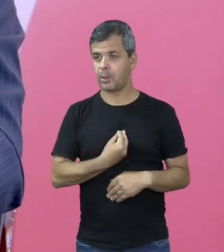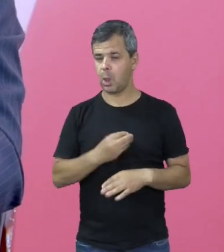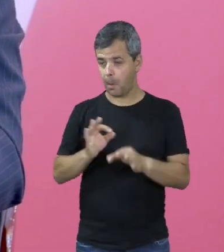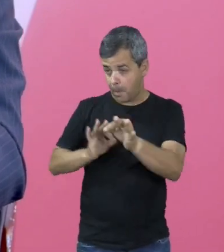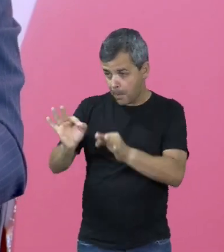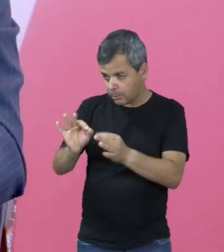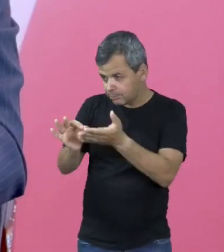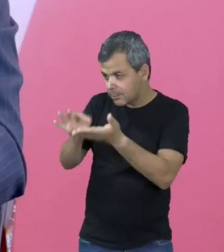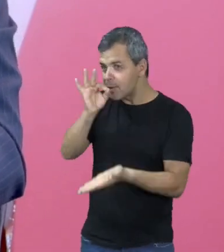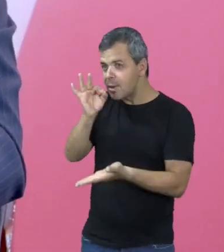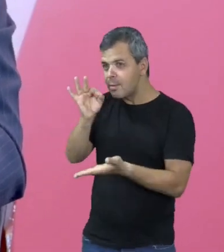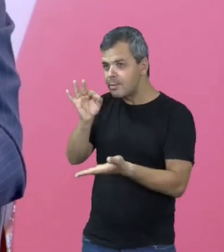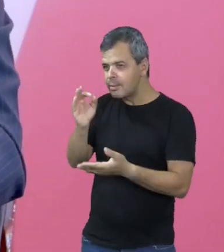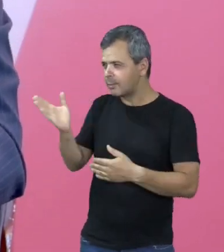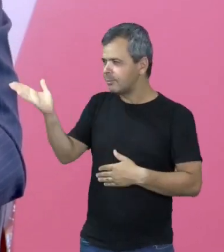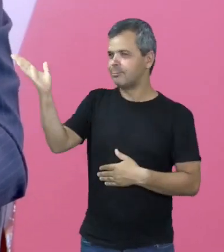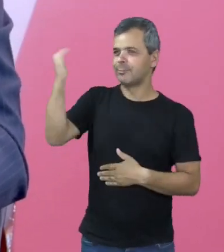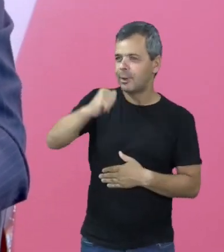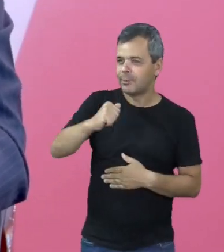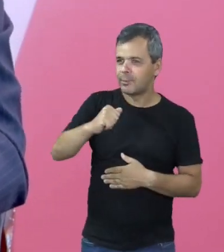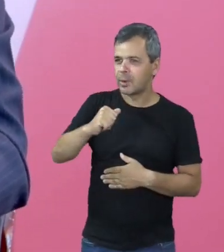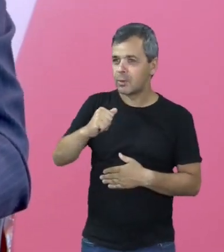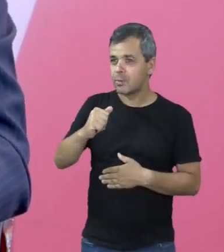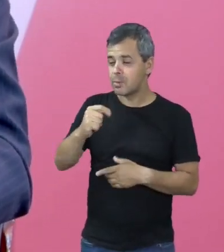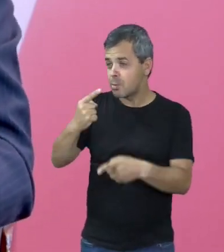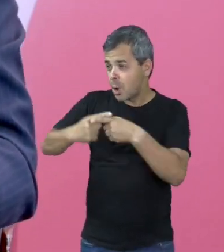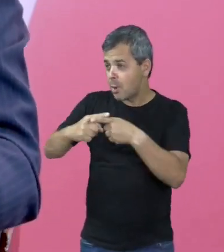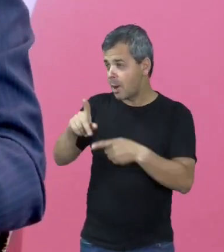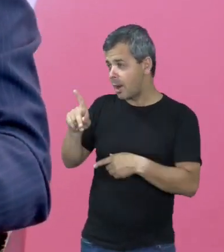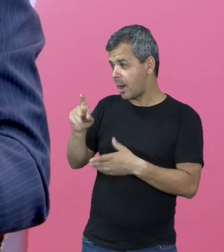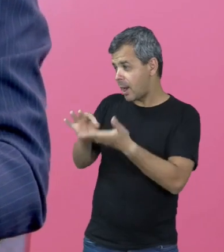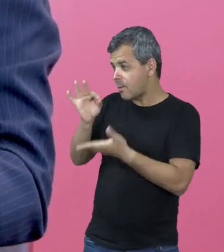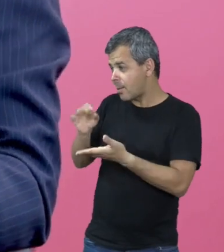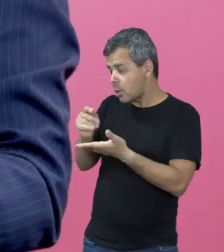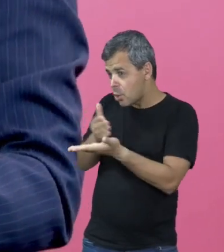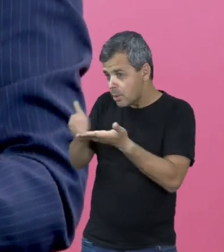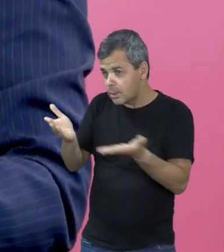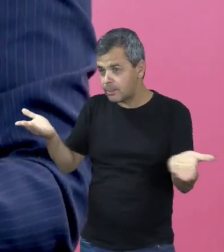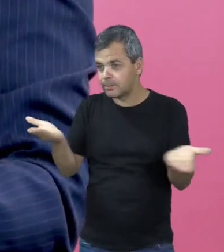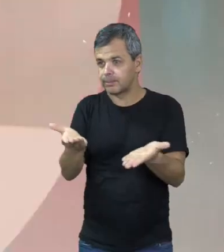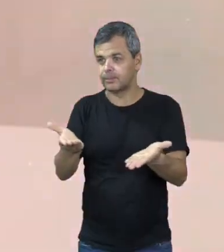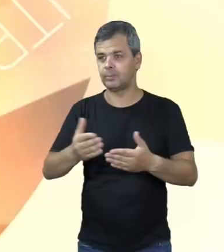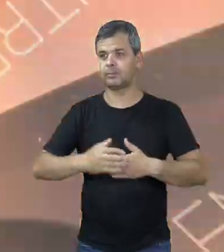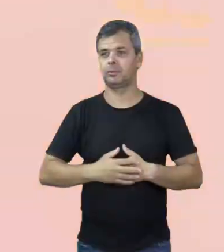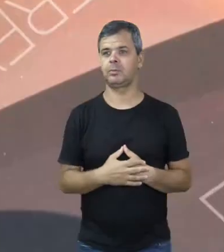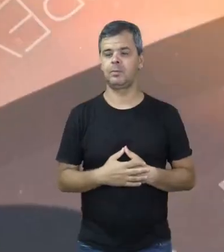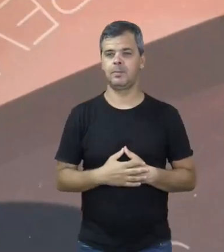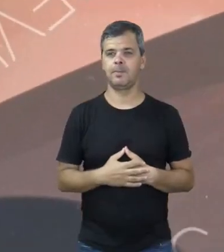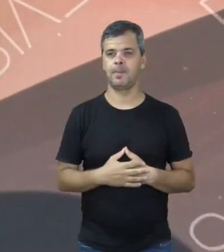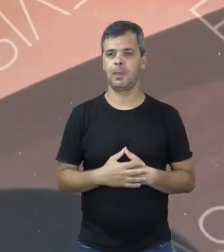preparou o seu café? Então chega com a gente, porque o Café PT começa agora.